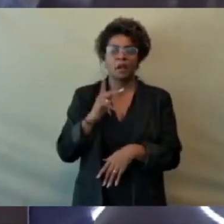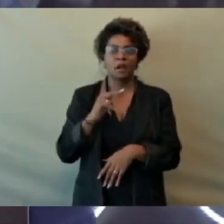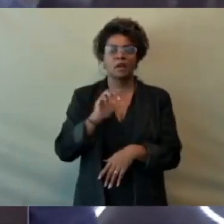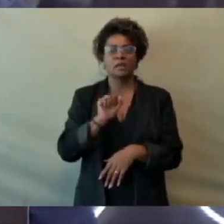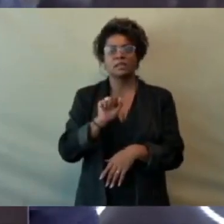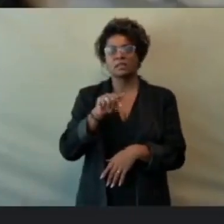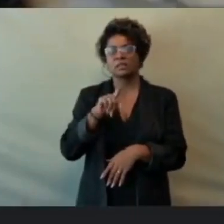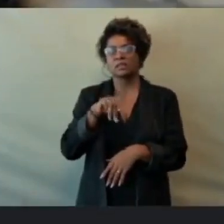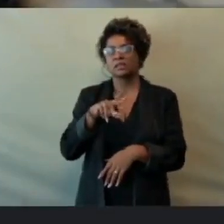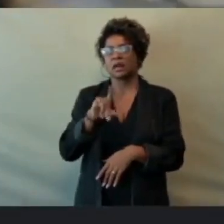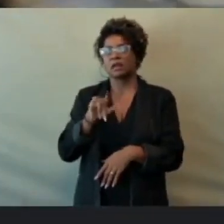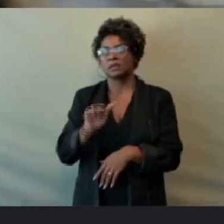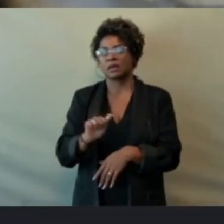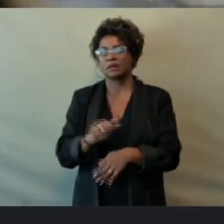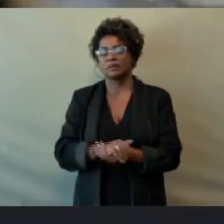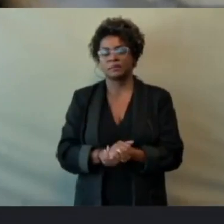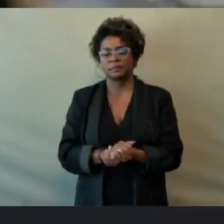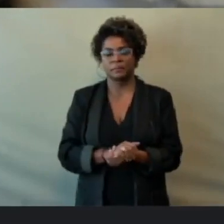Lussandra